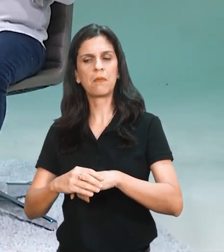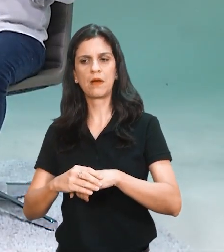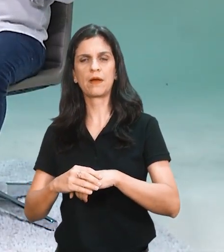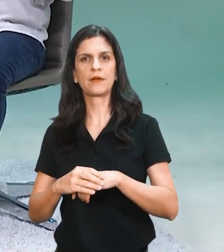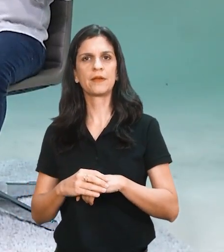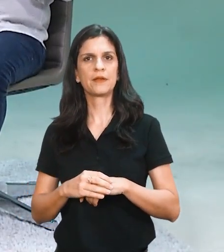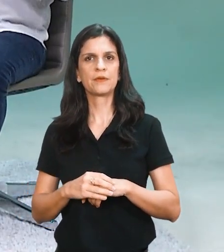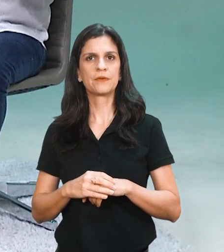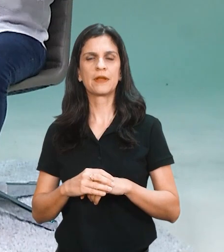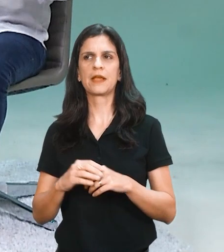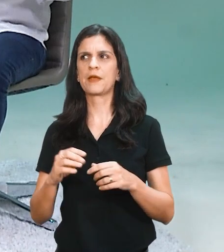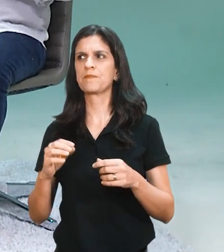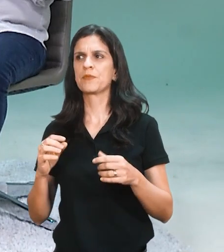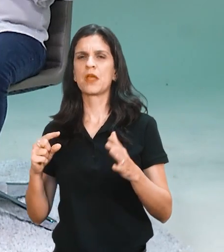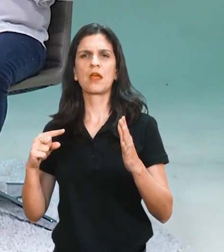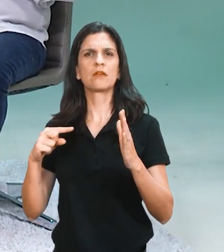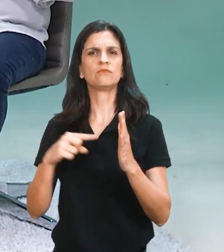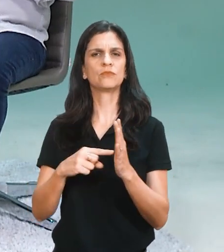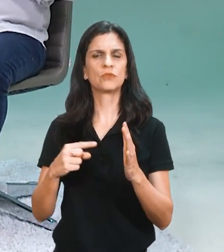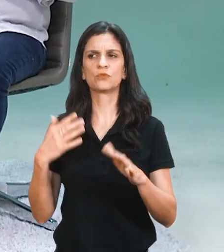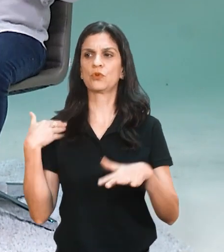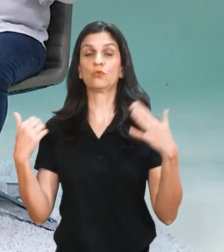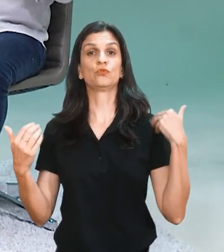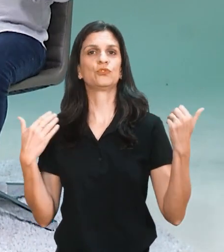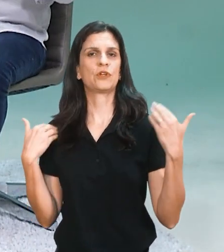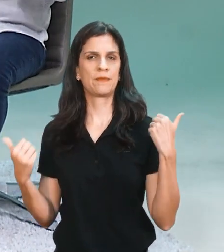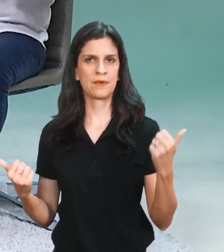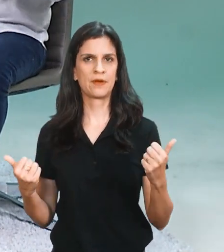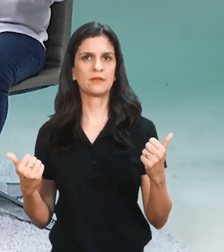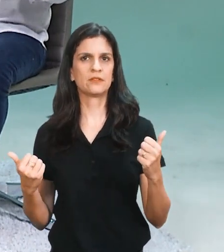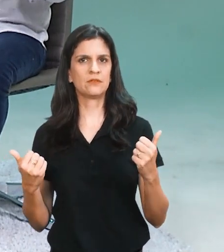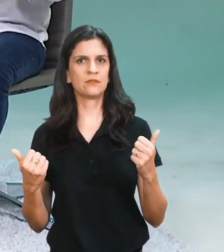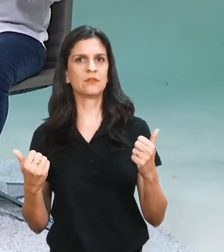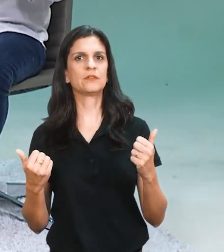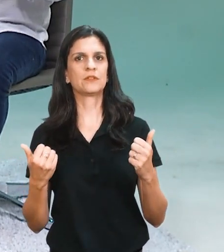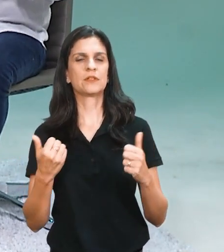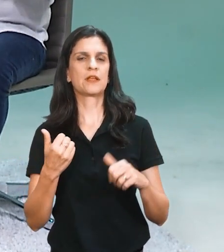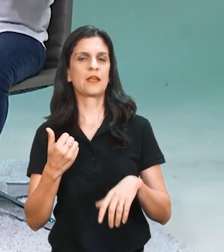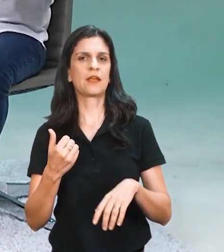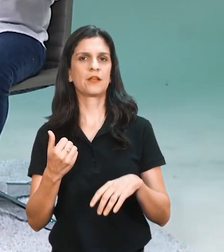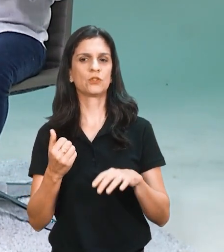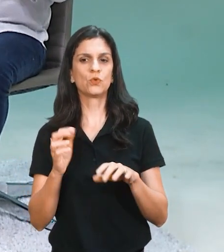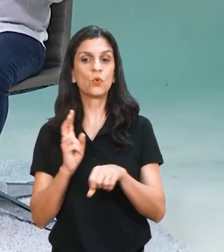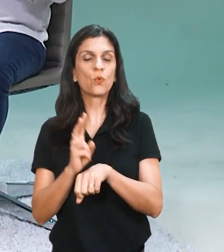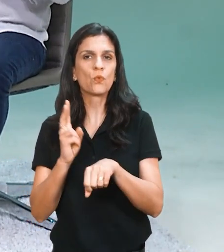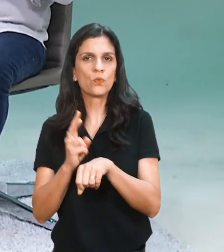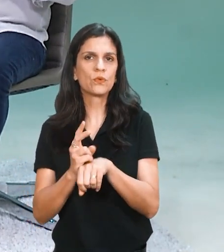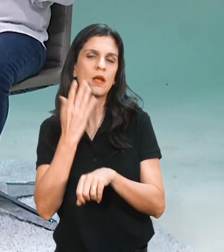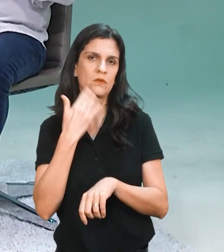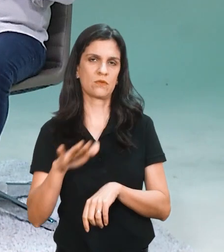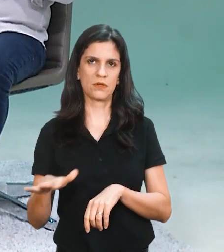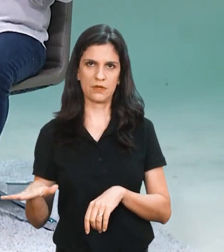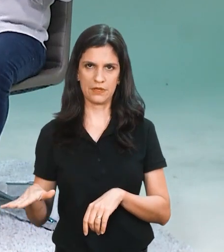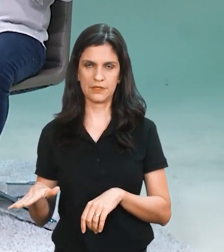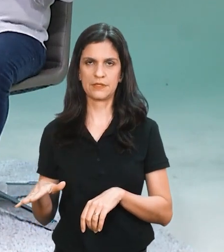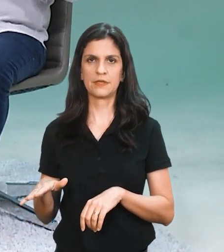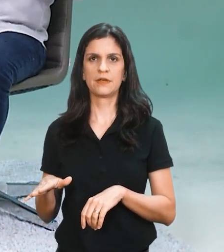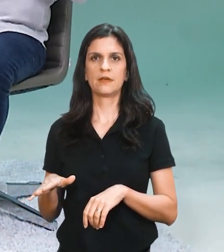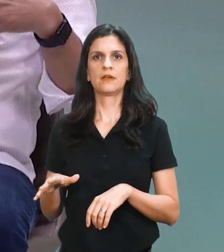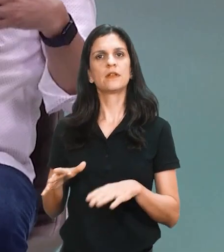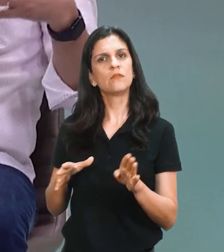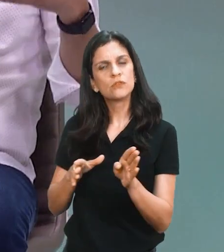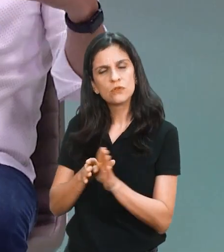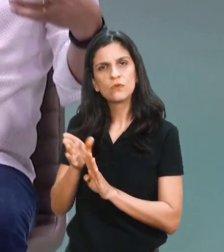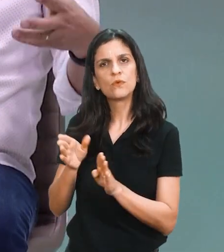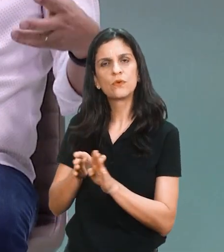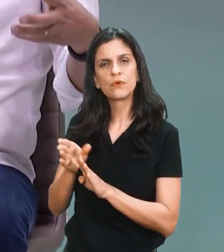também demandas sobre guarda, né? Então, e a gente poder orientar a população. Eu acho que